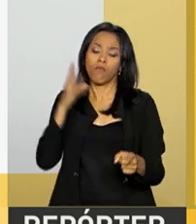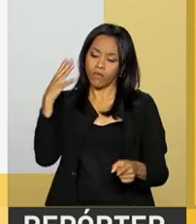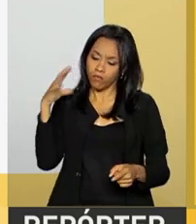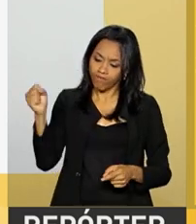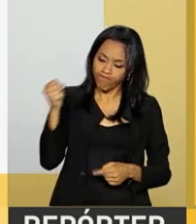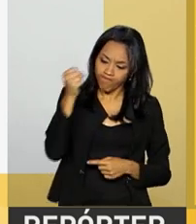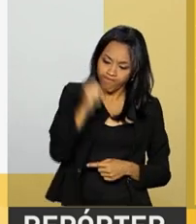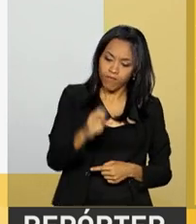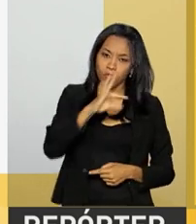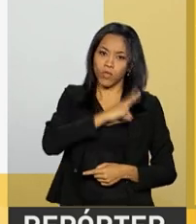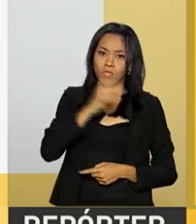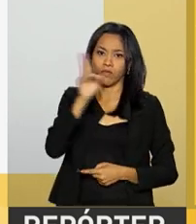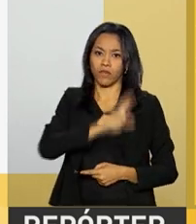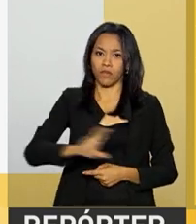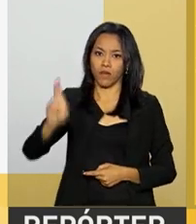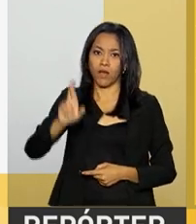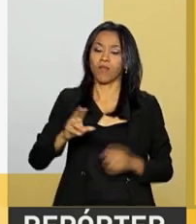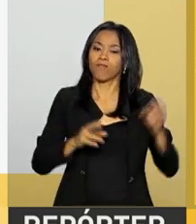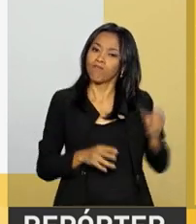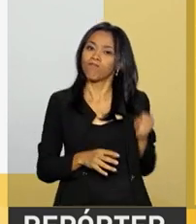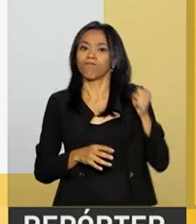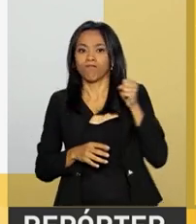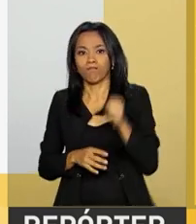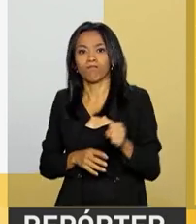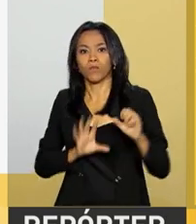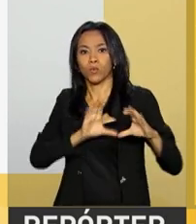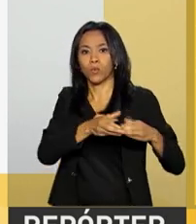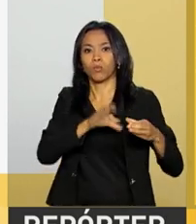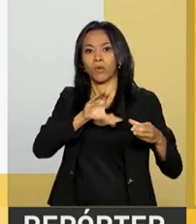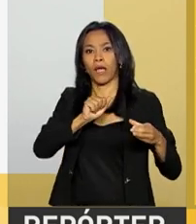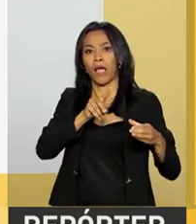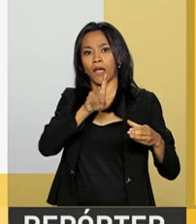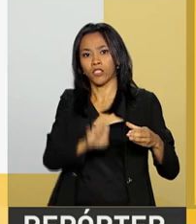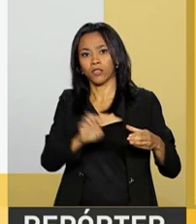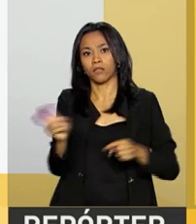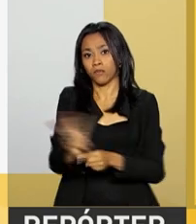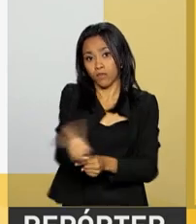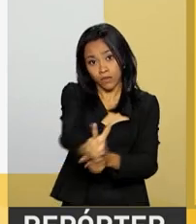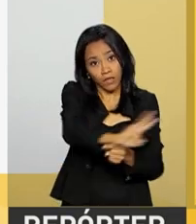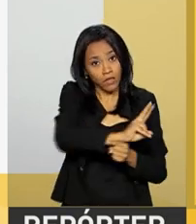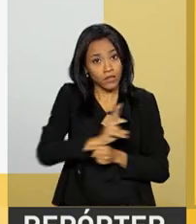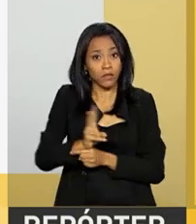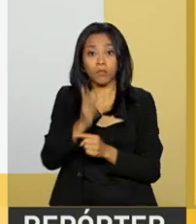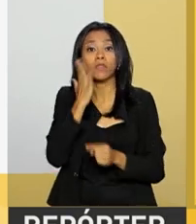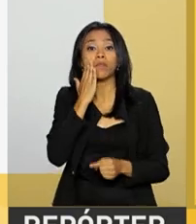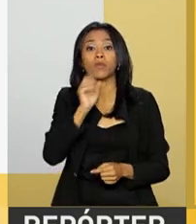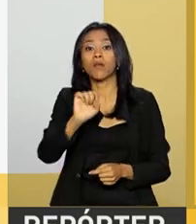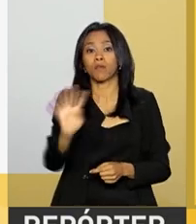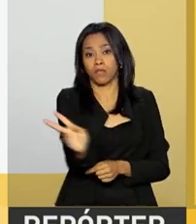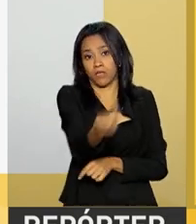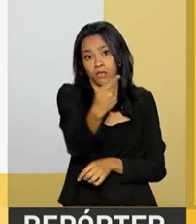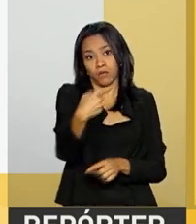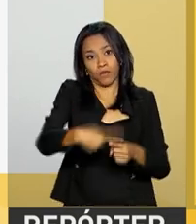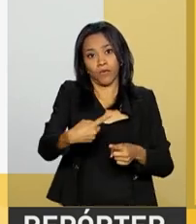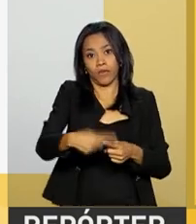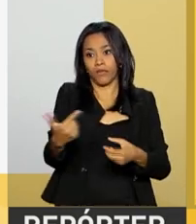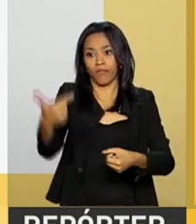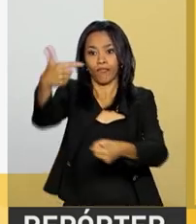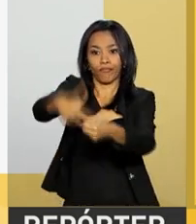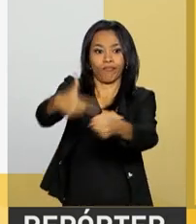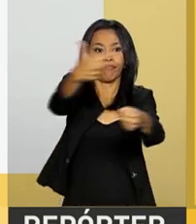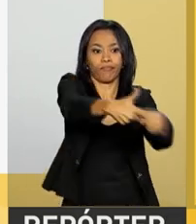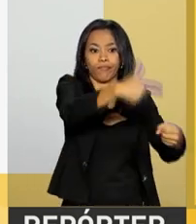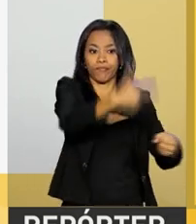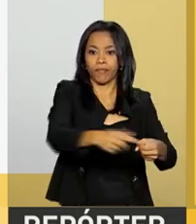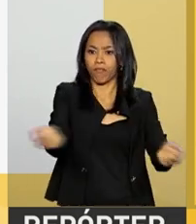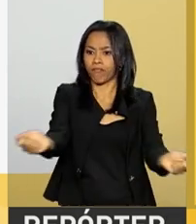law o cade atrás dessa fiscalização para cá exatamente impedir essa